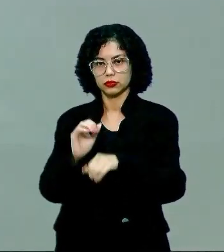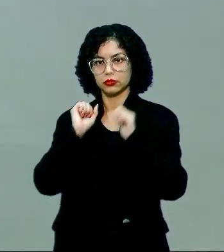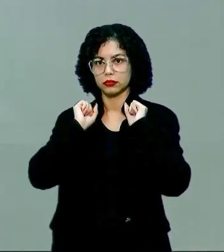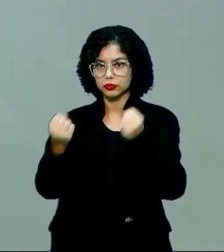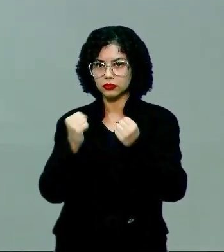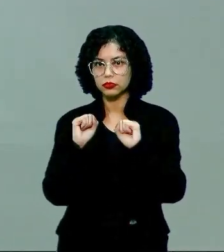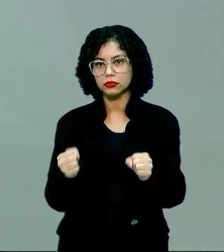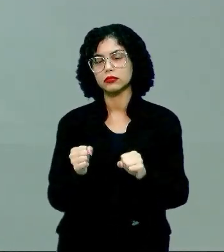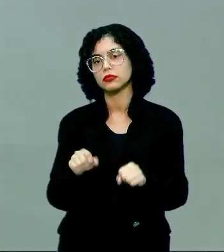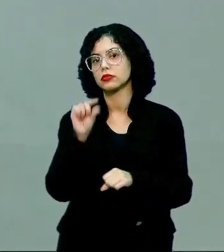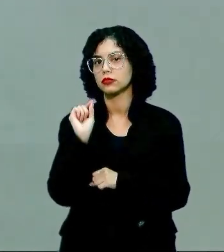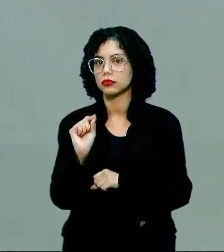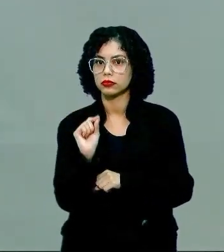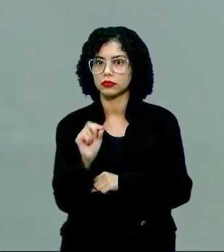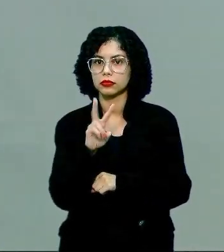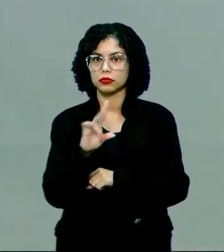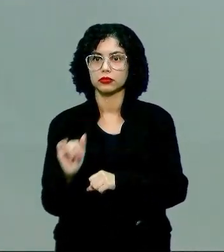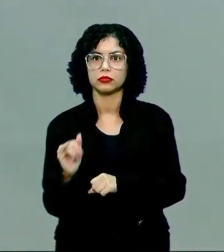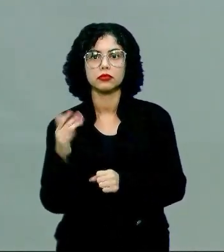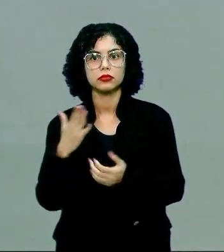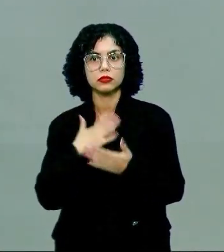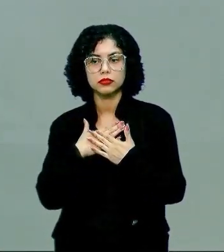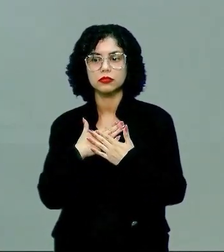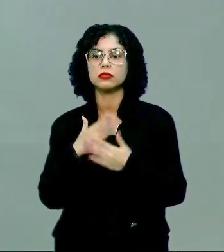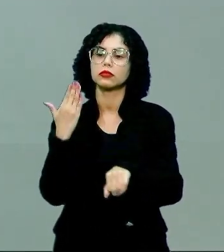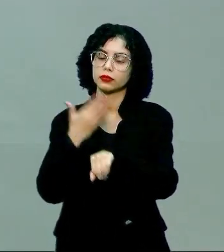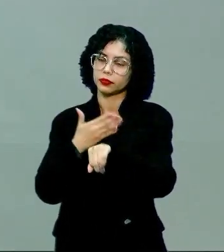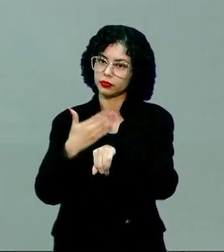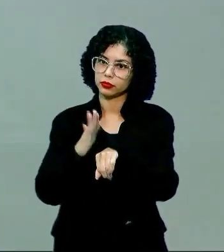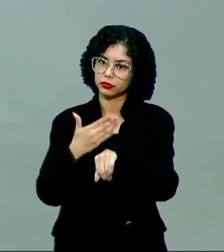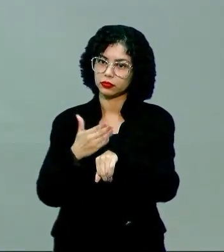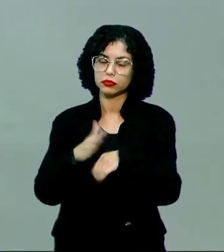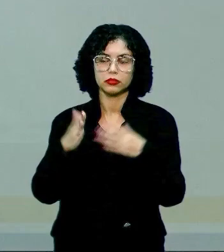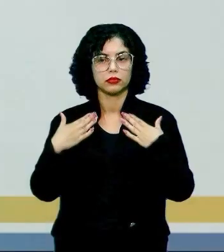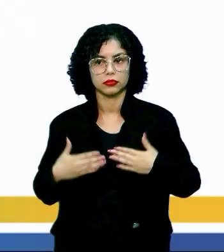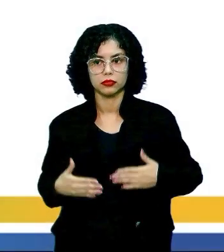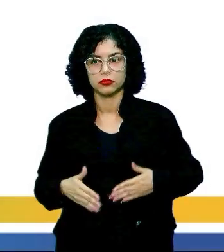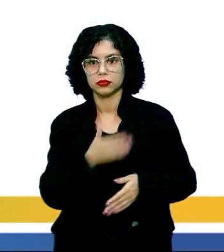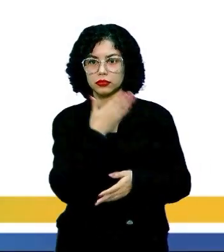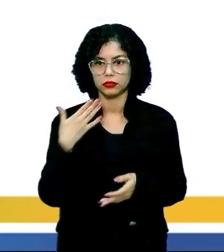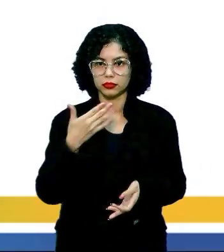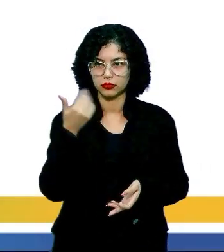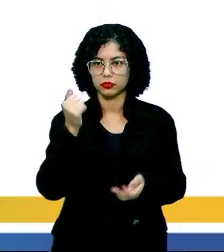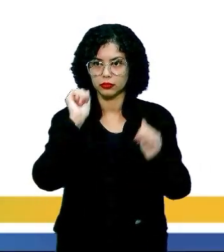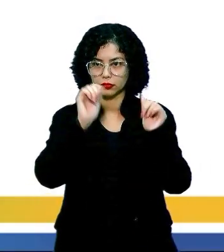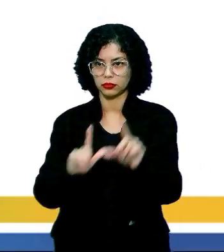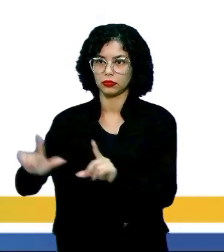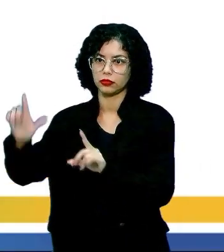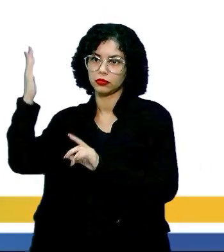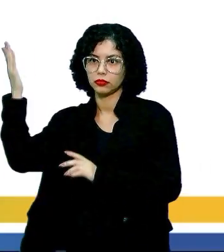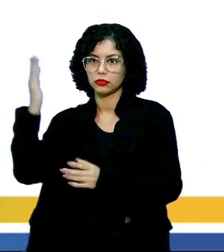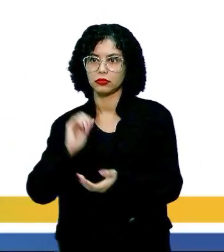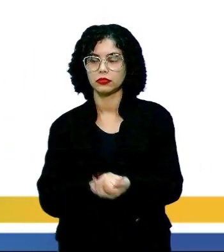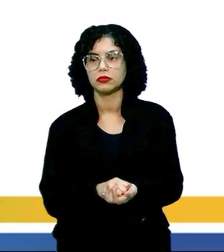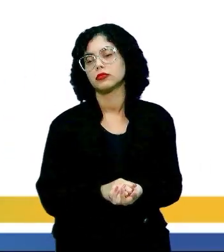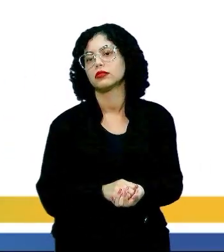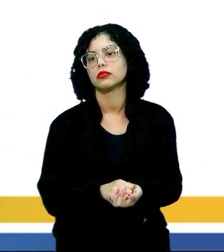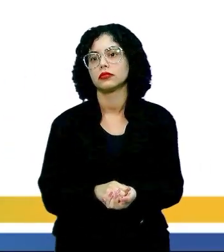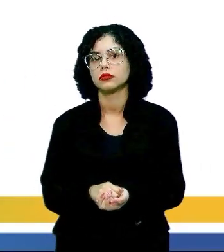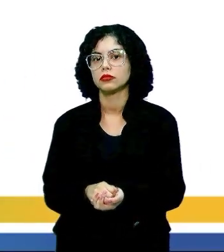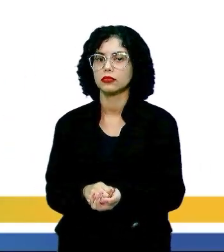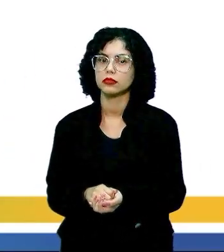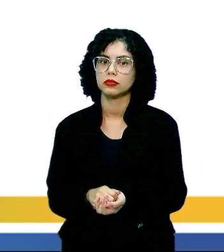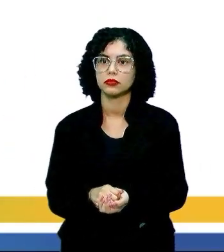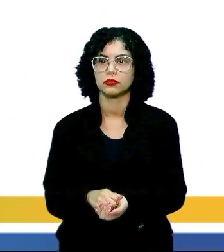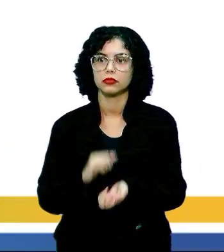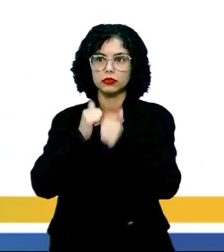física atividade física vai ser as nossas práticas corporais que a gente vai buscar aprimorar em tela a gente consegue já ter ter esse essa nuvem